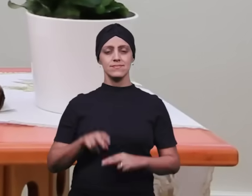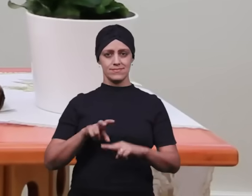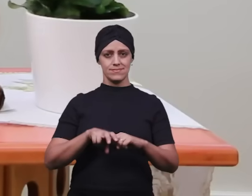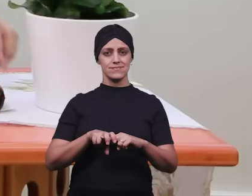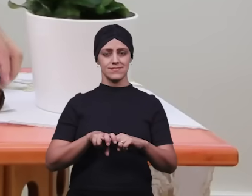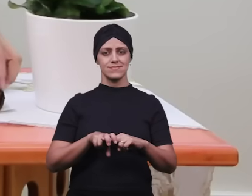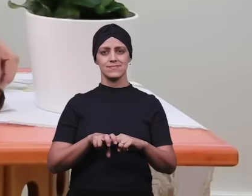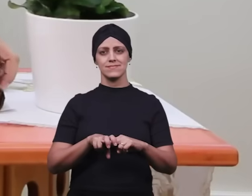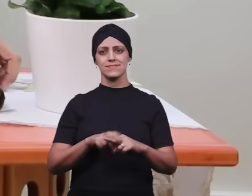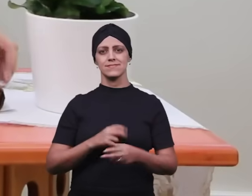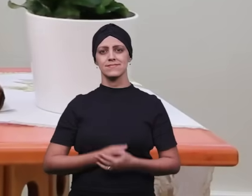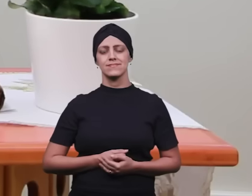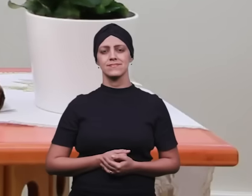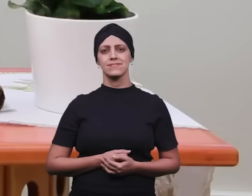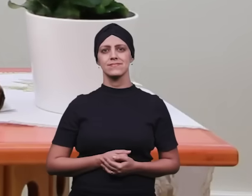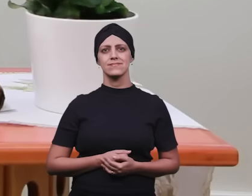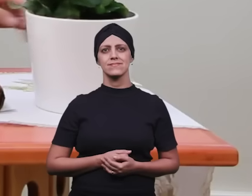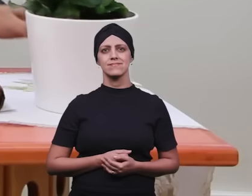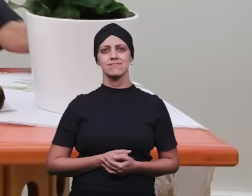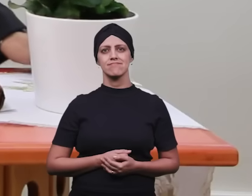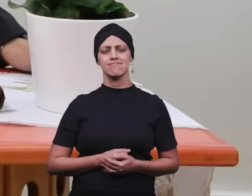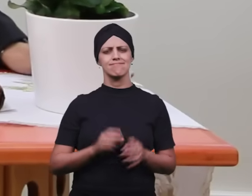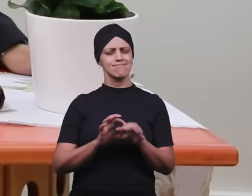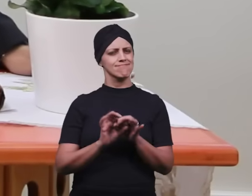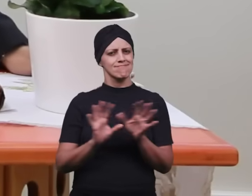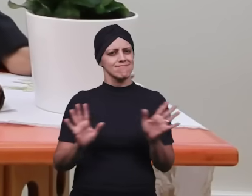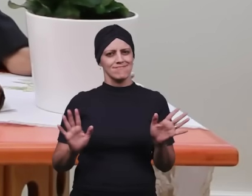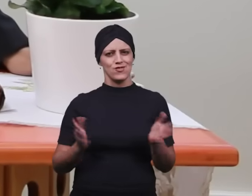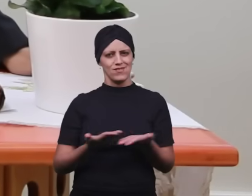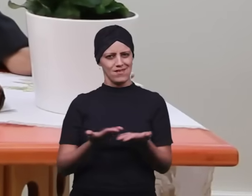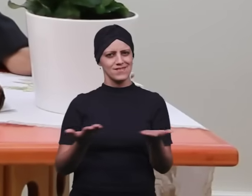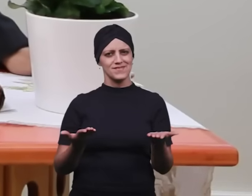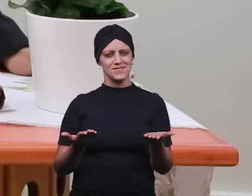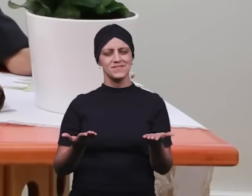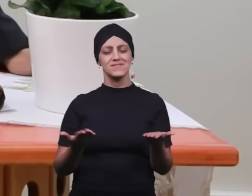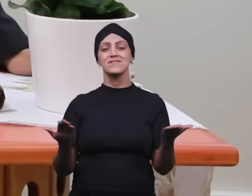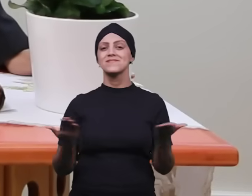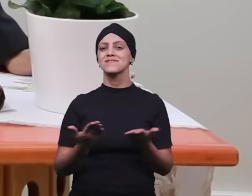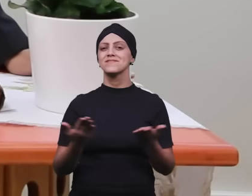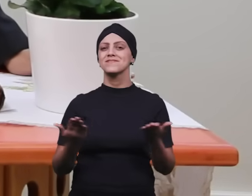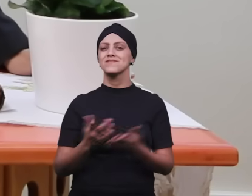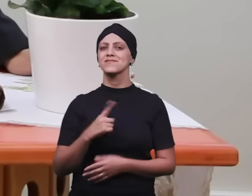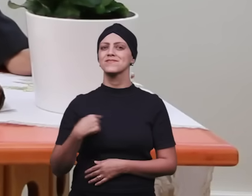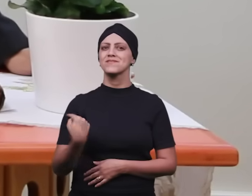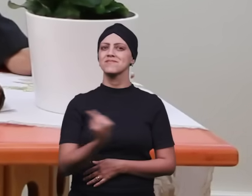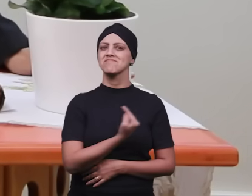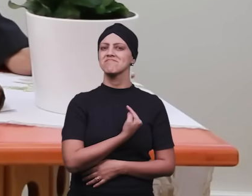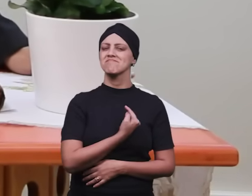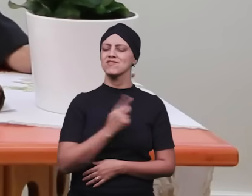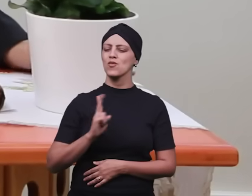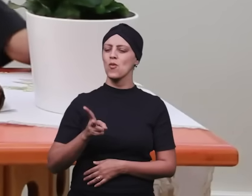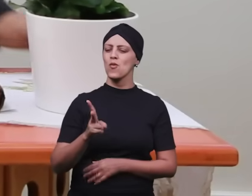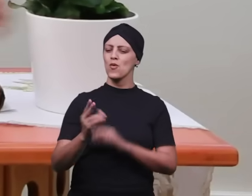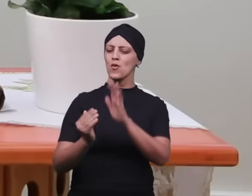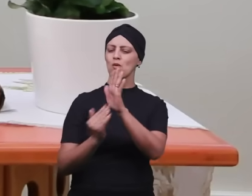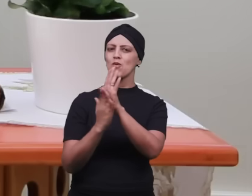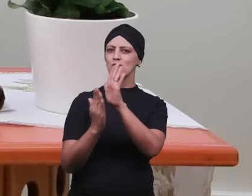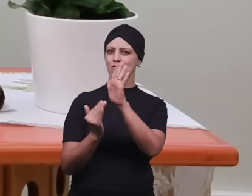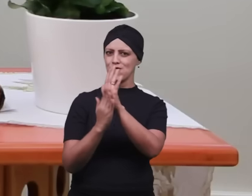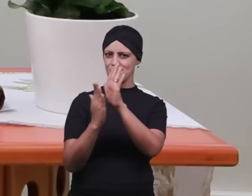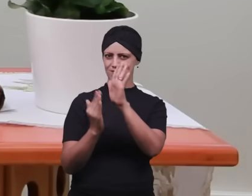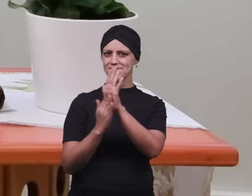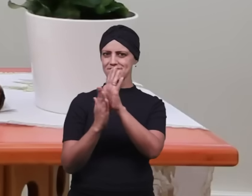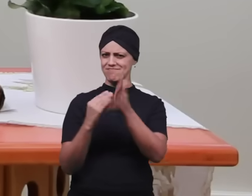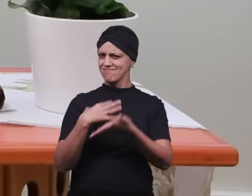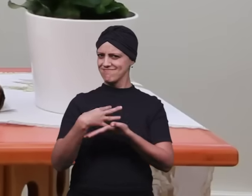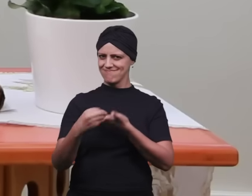Podemos estar assentados. Você fique à vontade. Nós vamos nessa hora continuar buscando o Senhor com um louvor